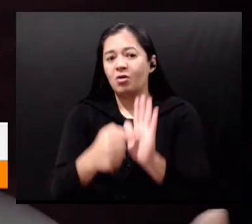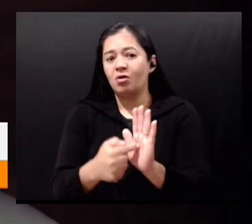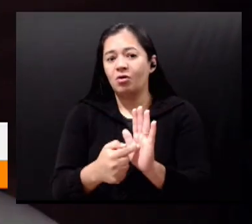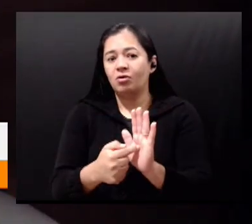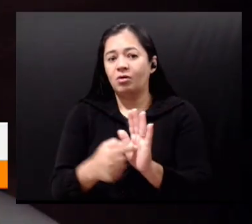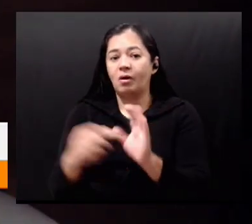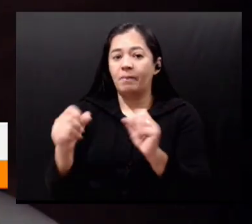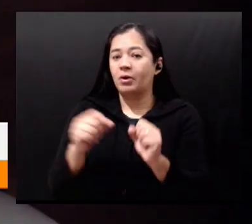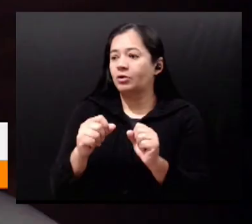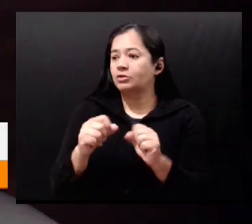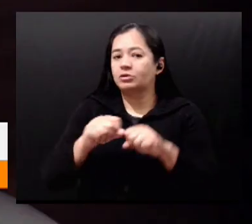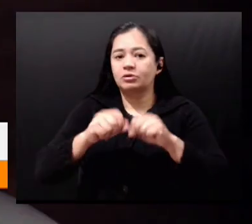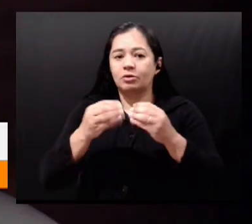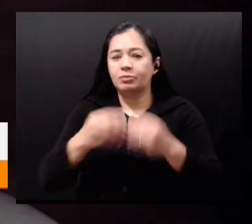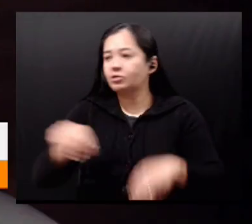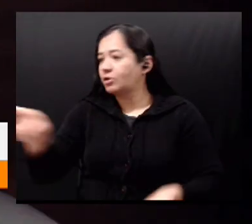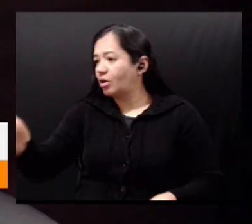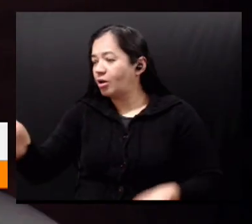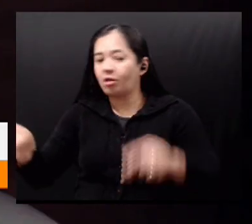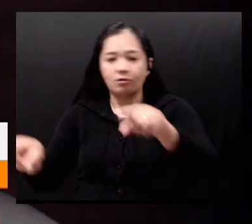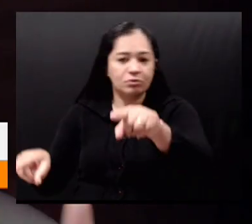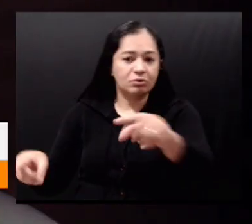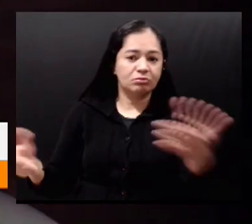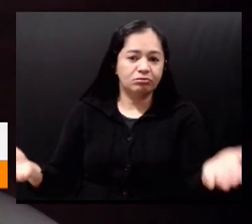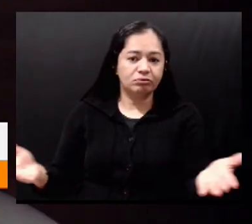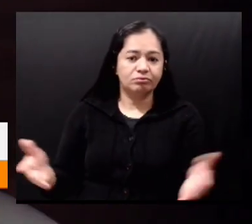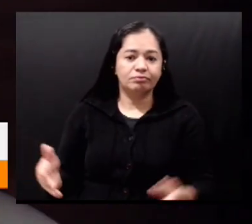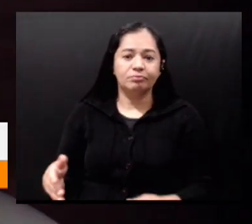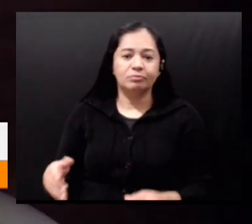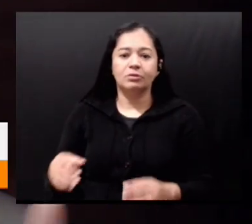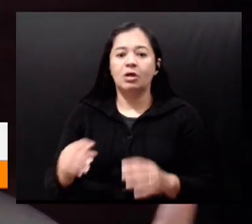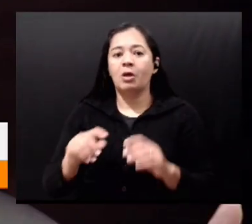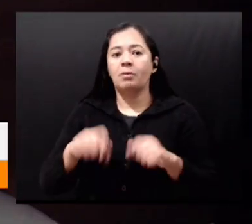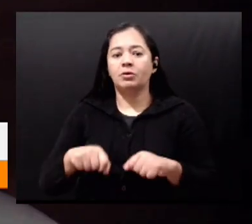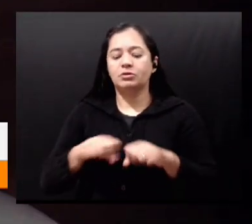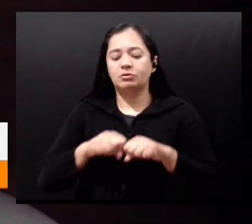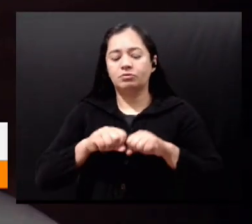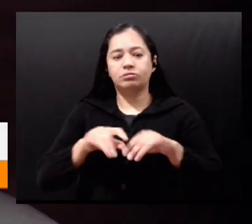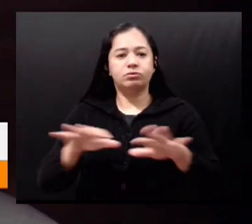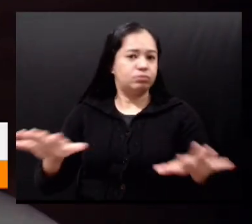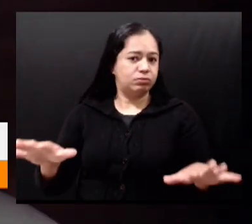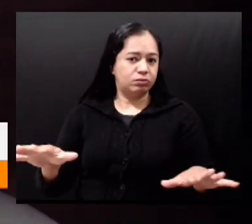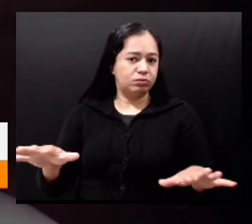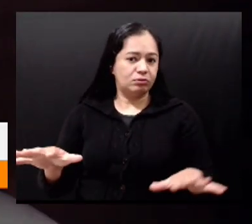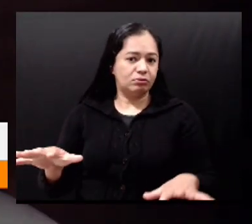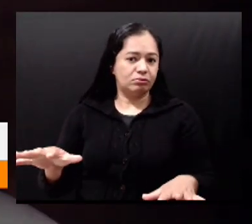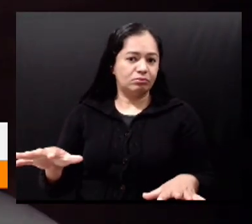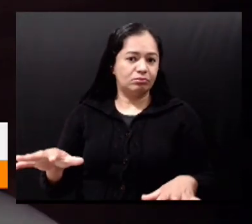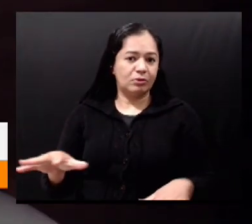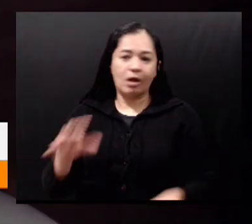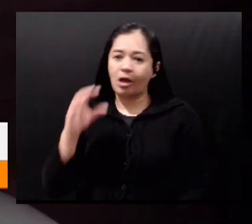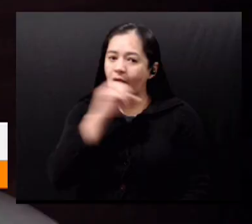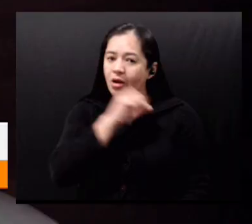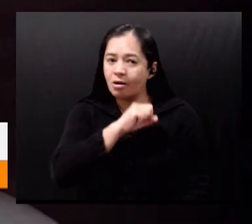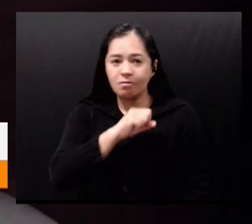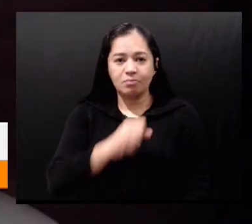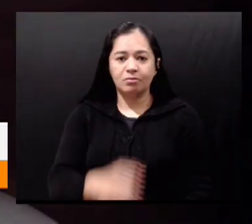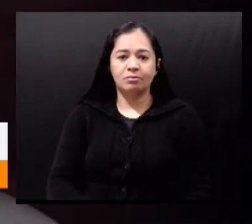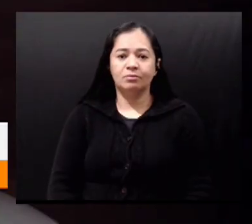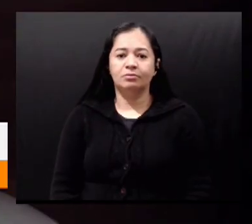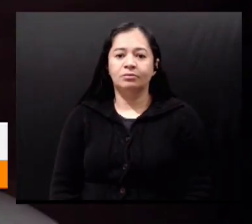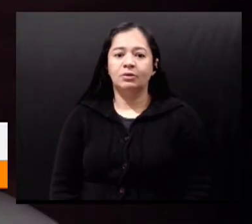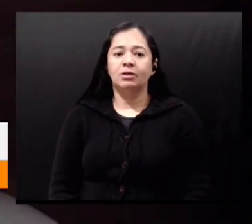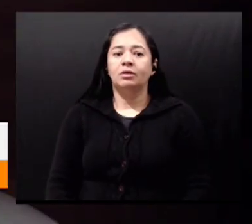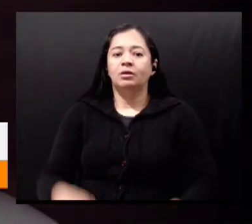a Giovana, você, e Uhum. isso pode se expandir, né, como um rastro de fogo. Sim. Então, a ansiedade coletiva tem